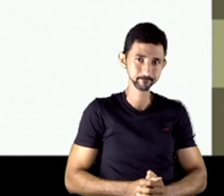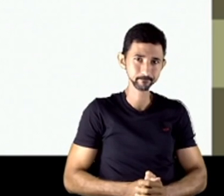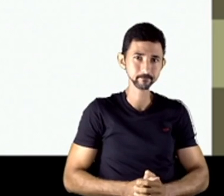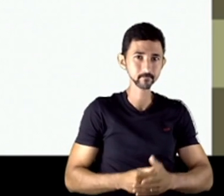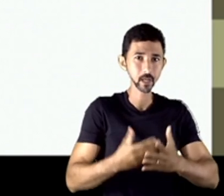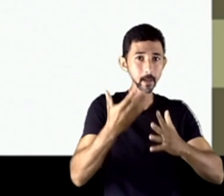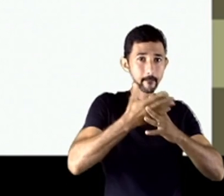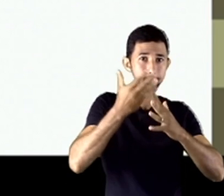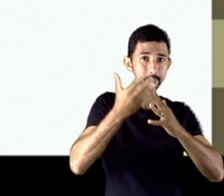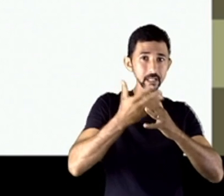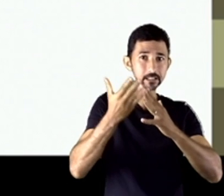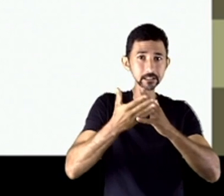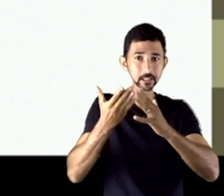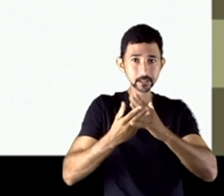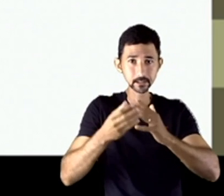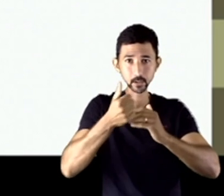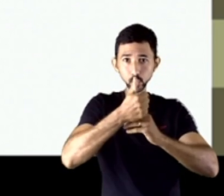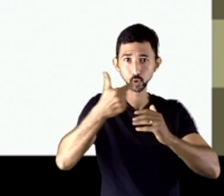essas prestações